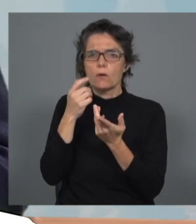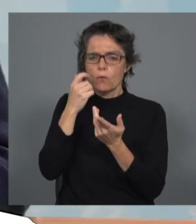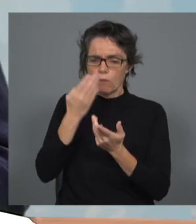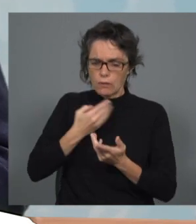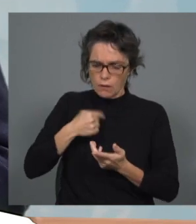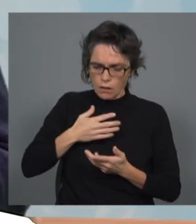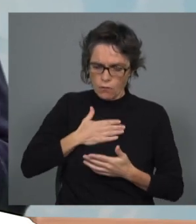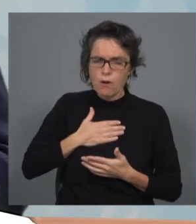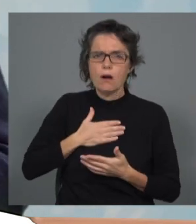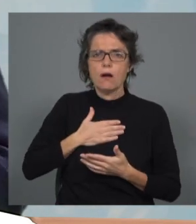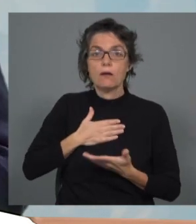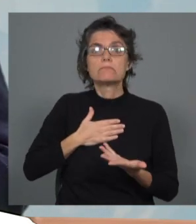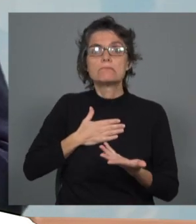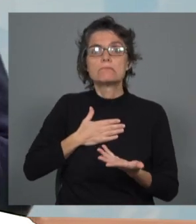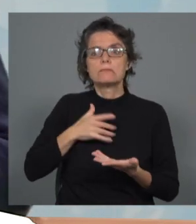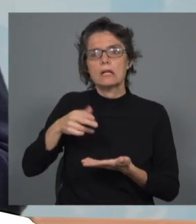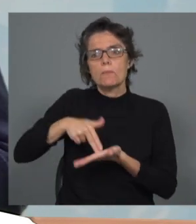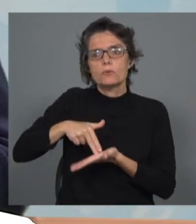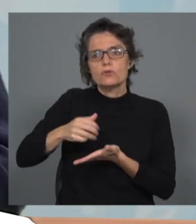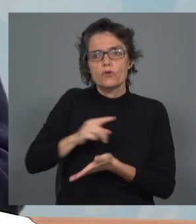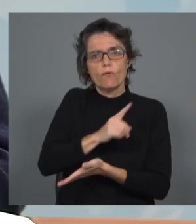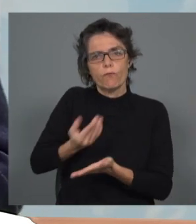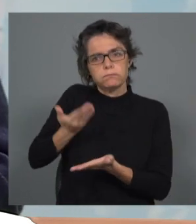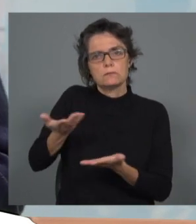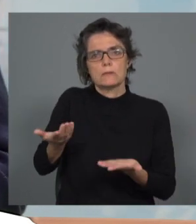afirmar-se. Portanto, o anúncio do Evangelho é